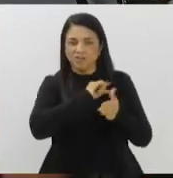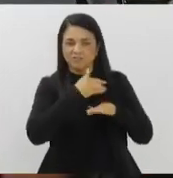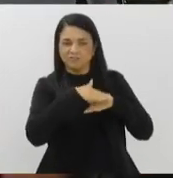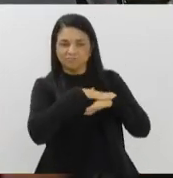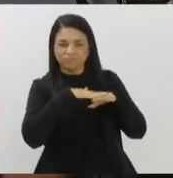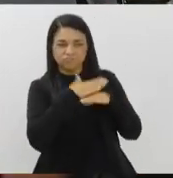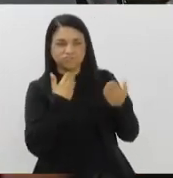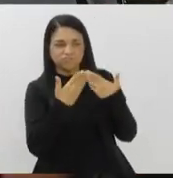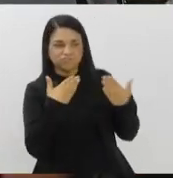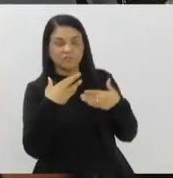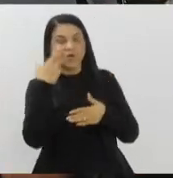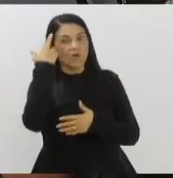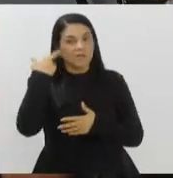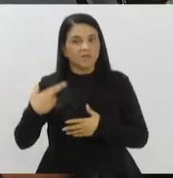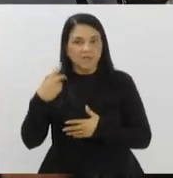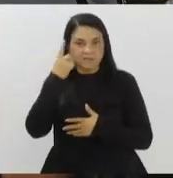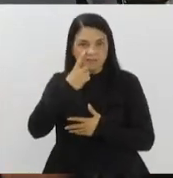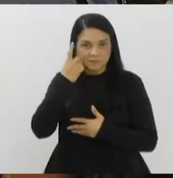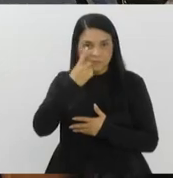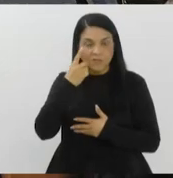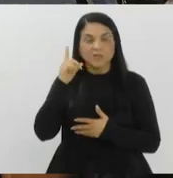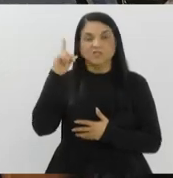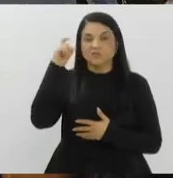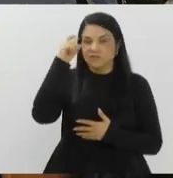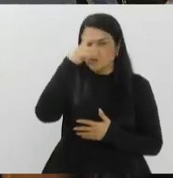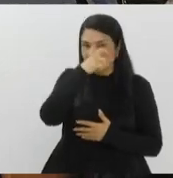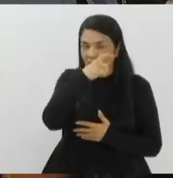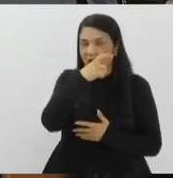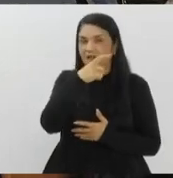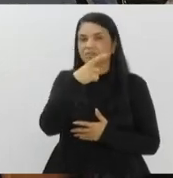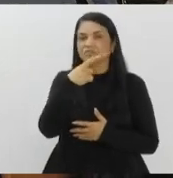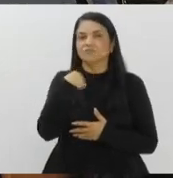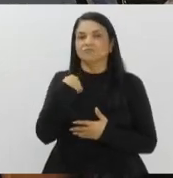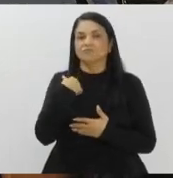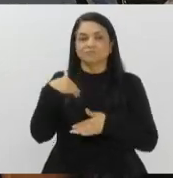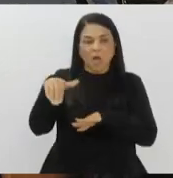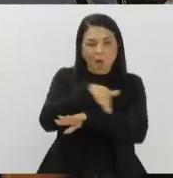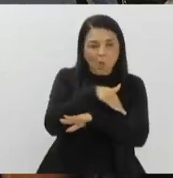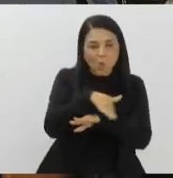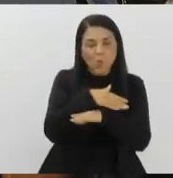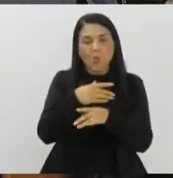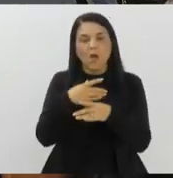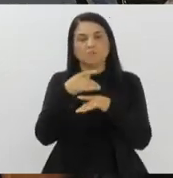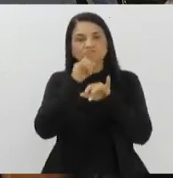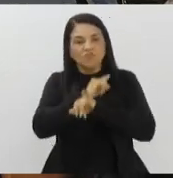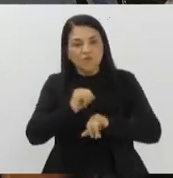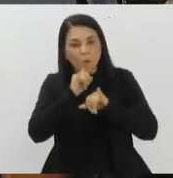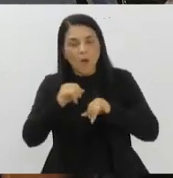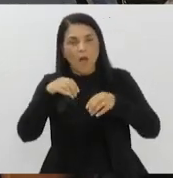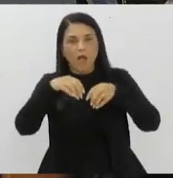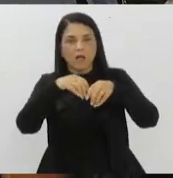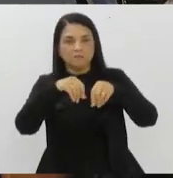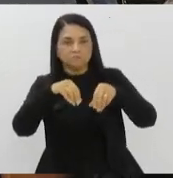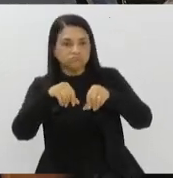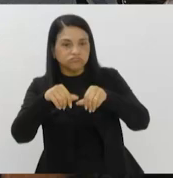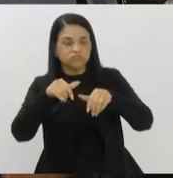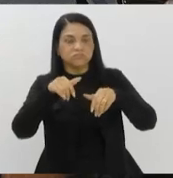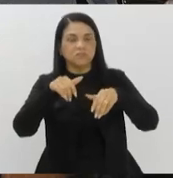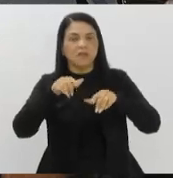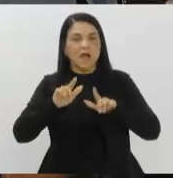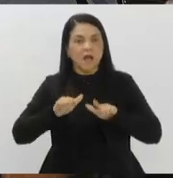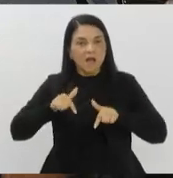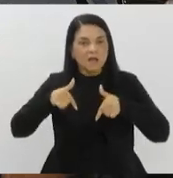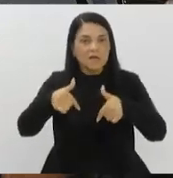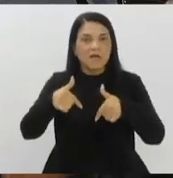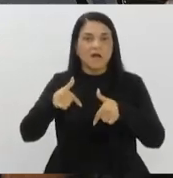para a Renatinha essa dificuldade que a gente está de estar na rua, de estar nos territórios, de estar realizando as nossas ações